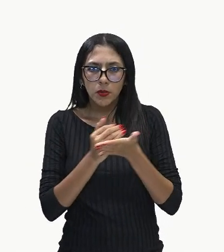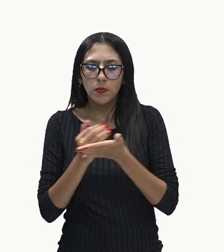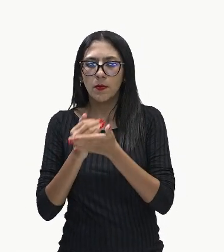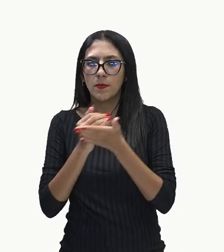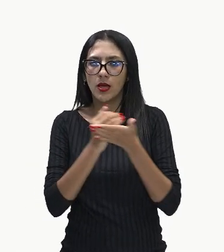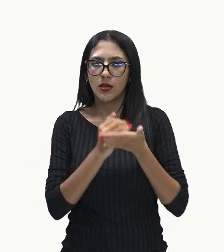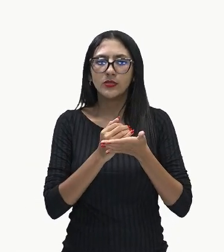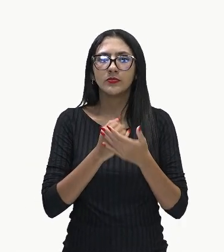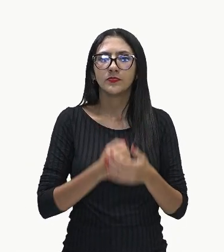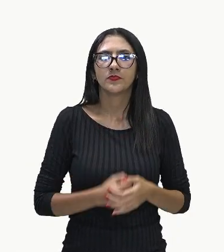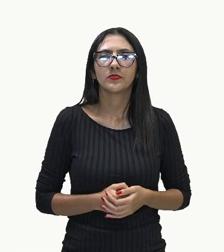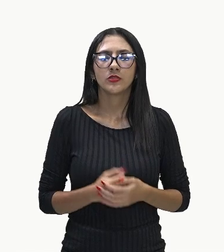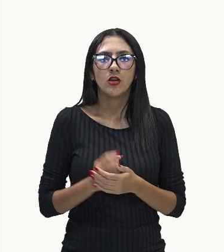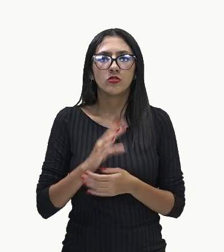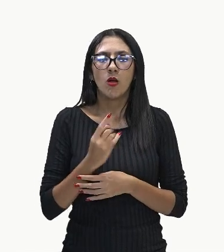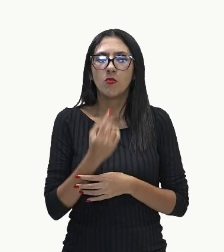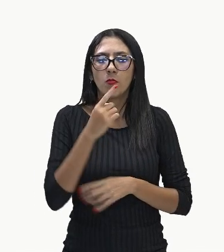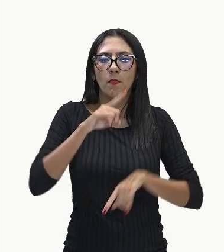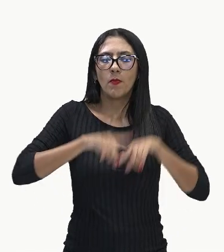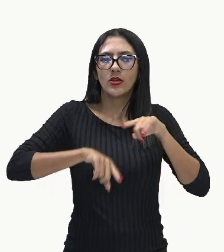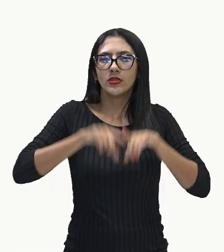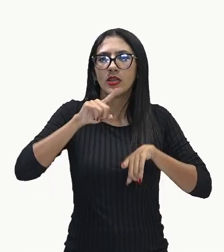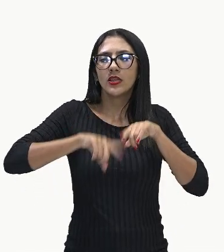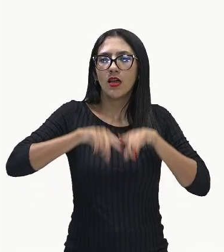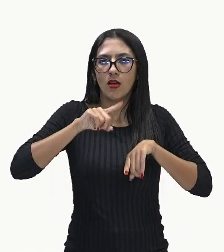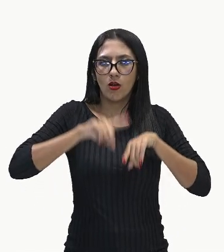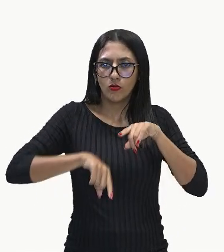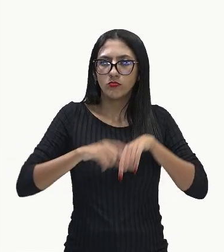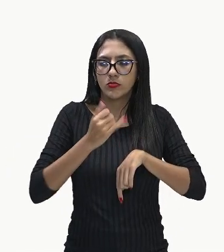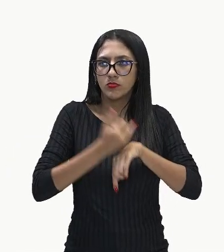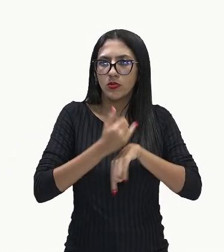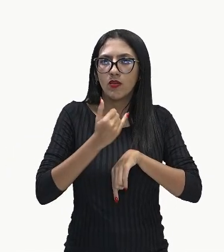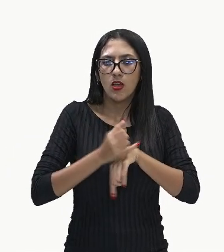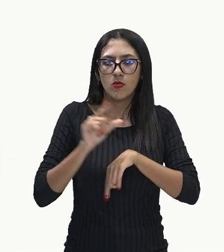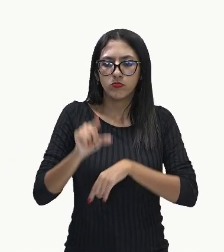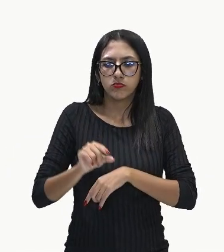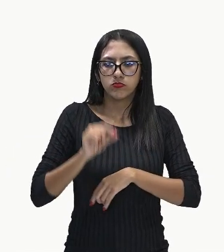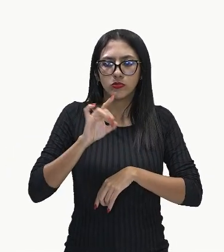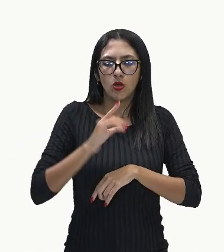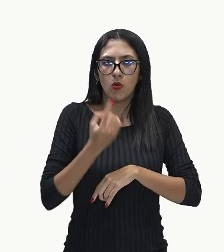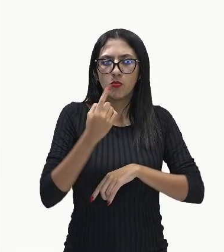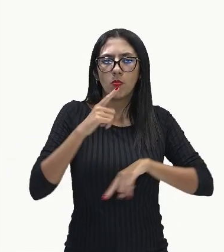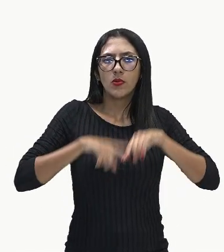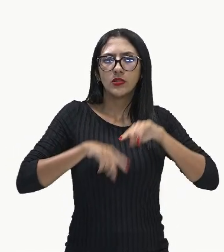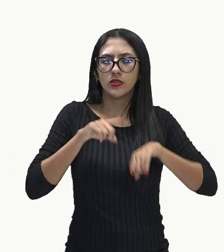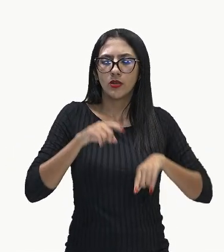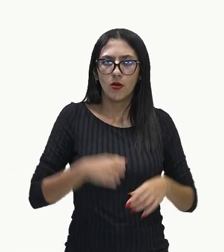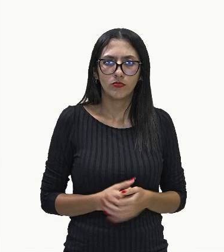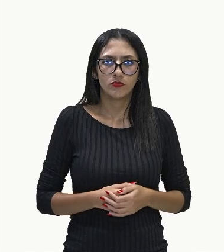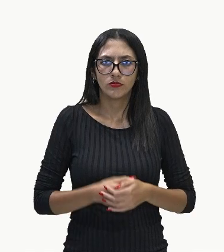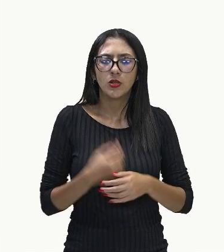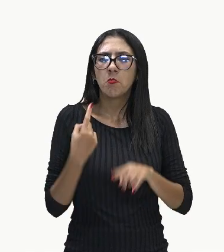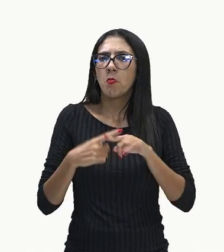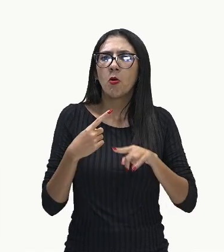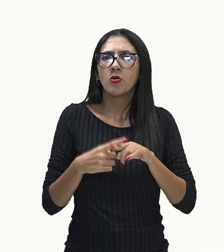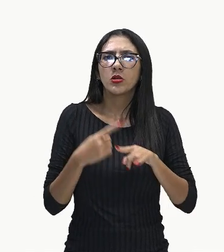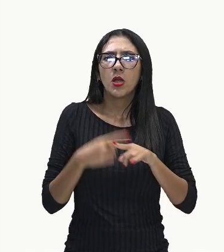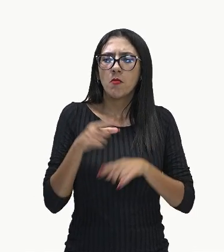periodicamente um elemento, tá? Para quê? Por que vai ser retirado, um